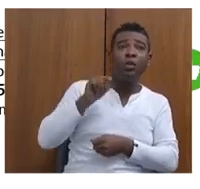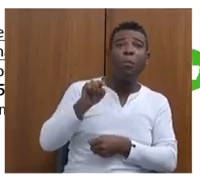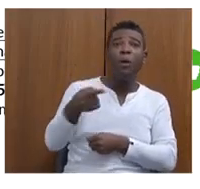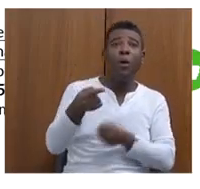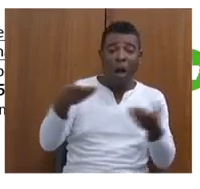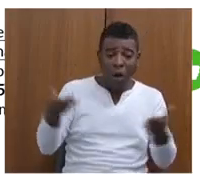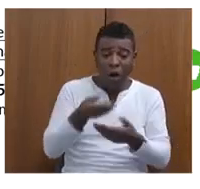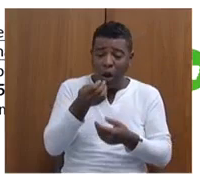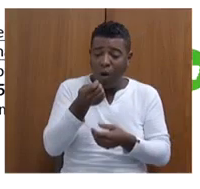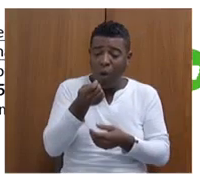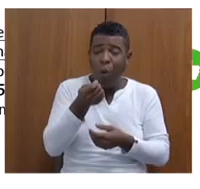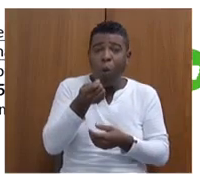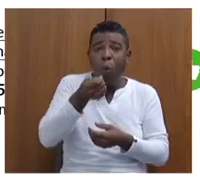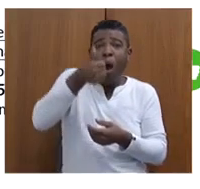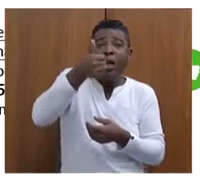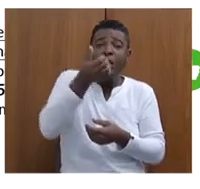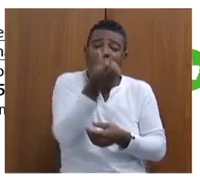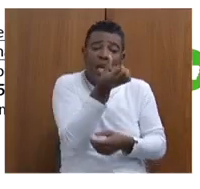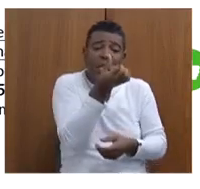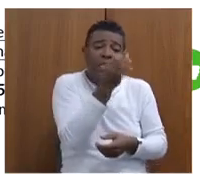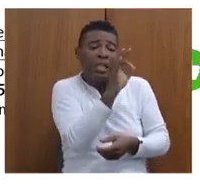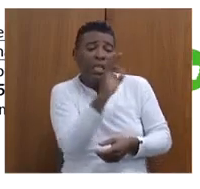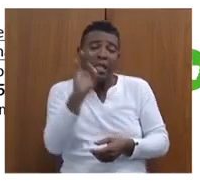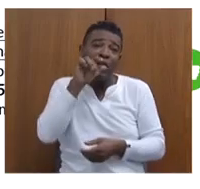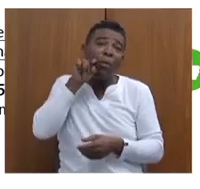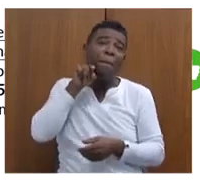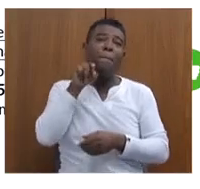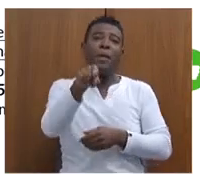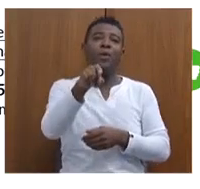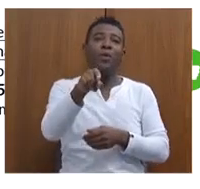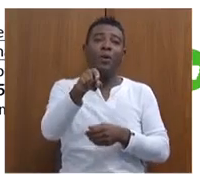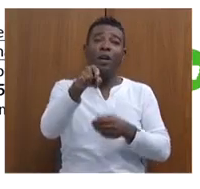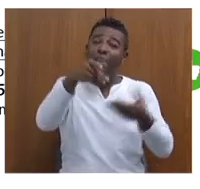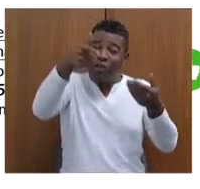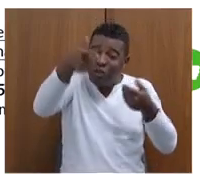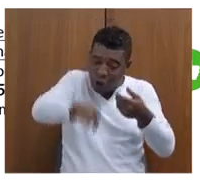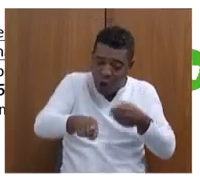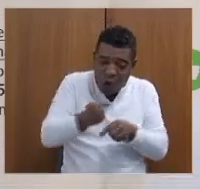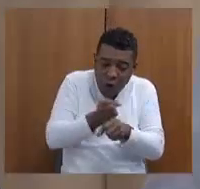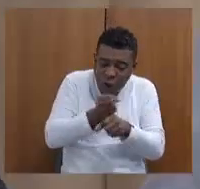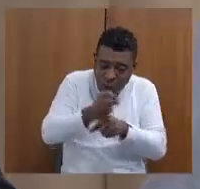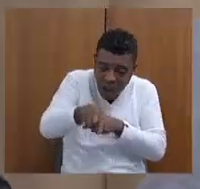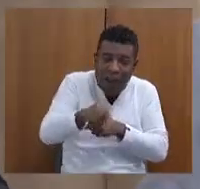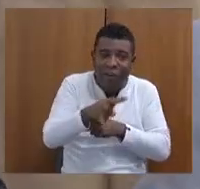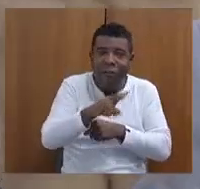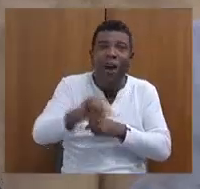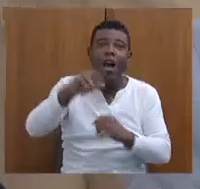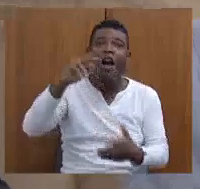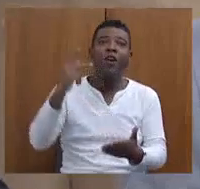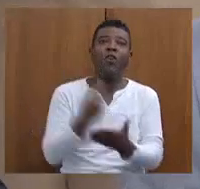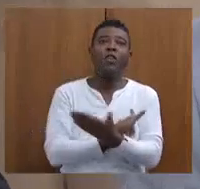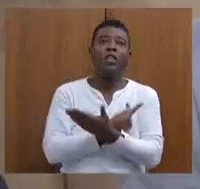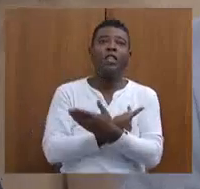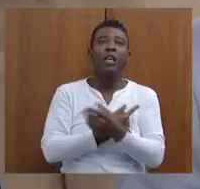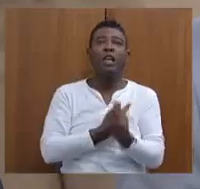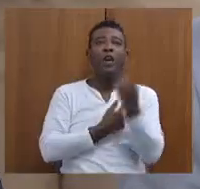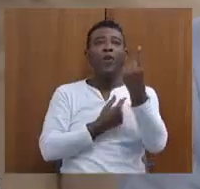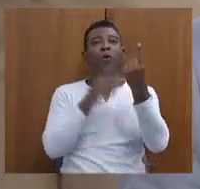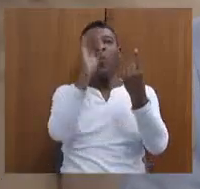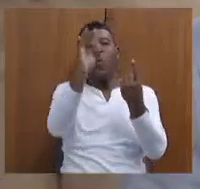600 mil temos tudo para esse ano repetir o recorde de execução de 1% dos recursos da